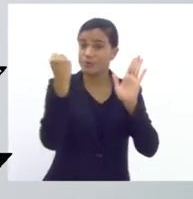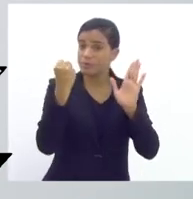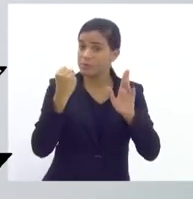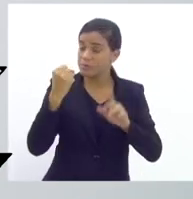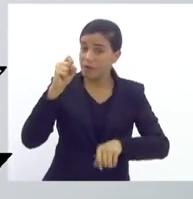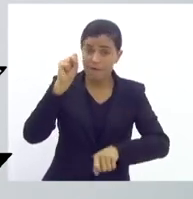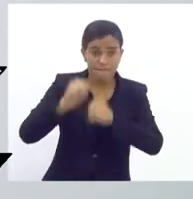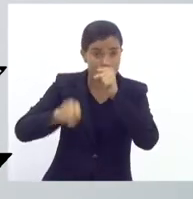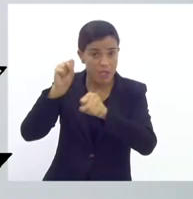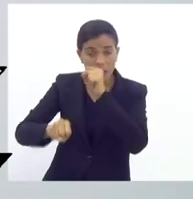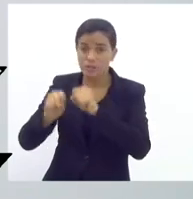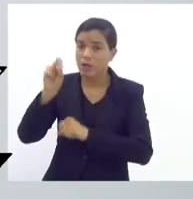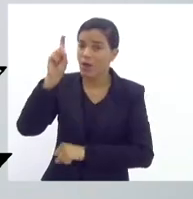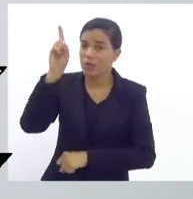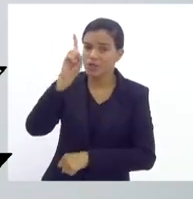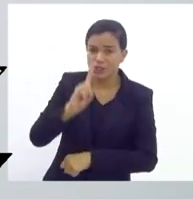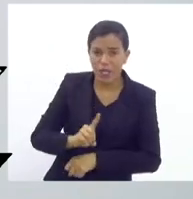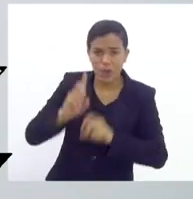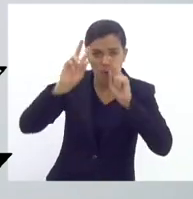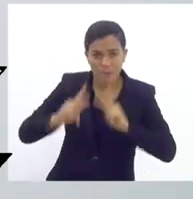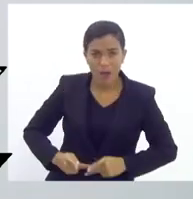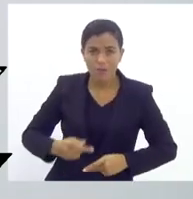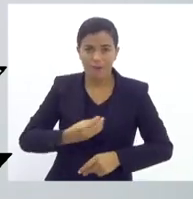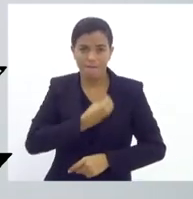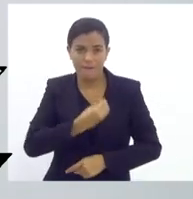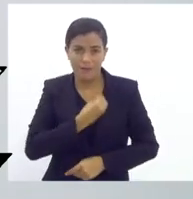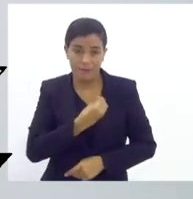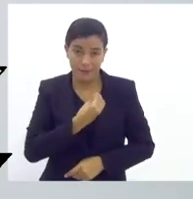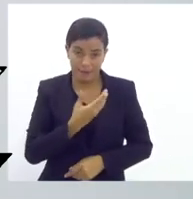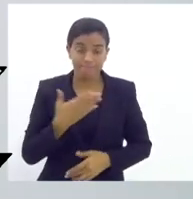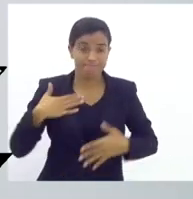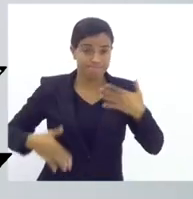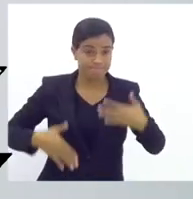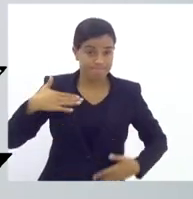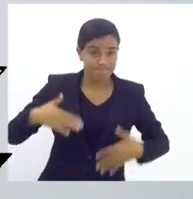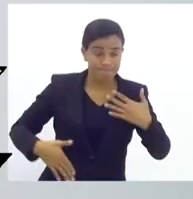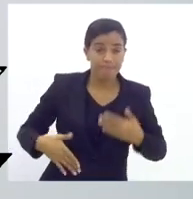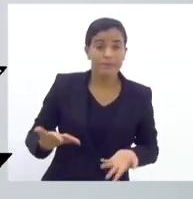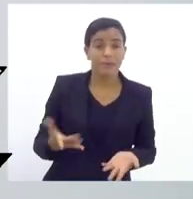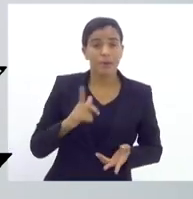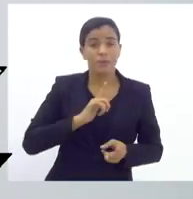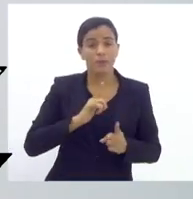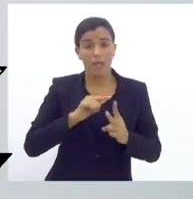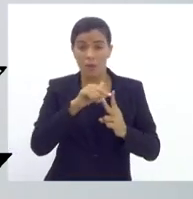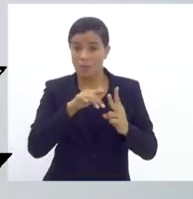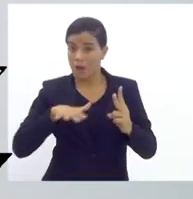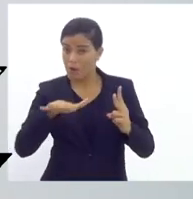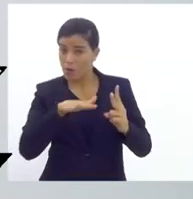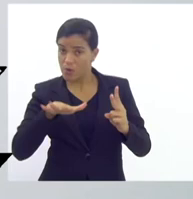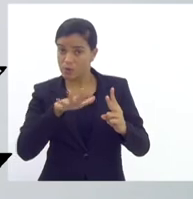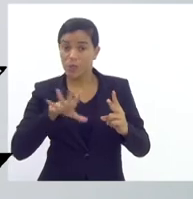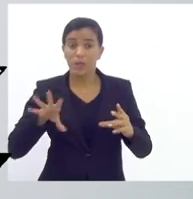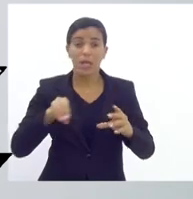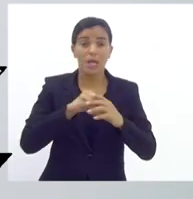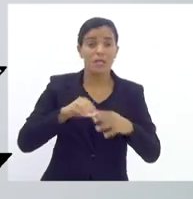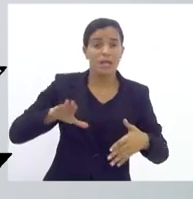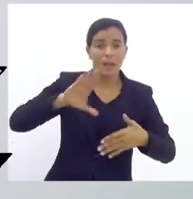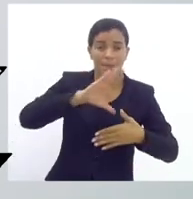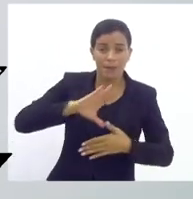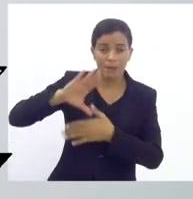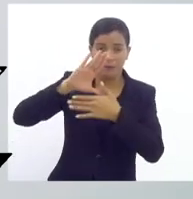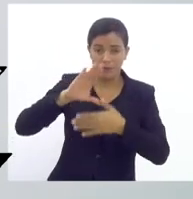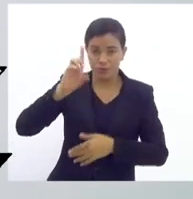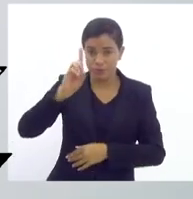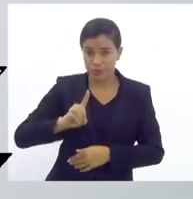a integrar de física a vida das pessoas Então a gente tem em casa que tá na comissão interna de direitos humanos